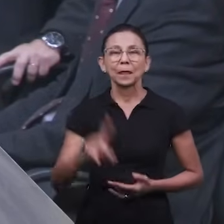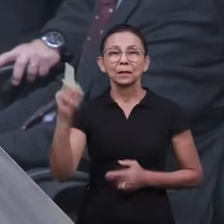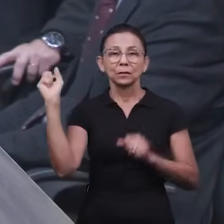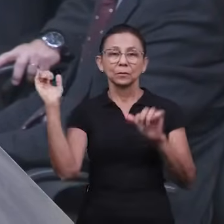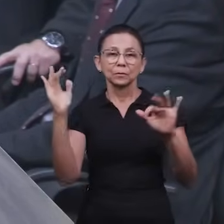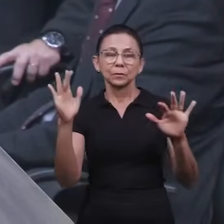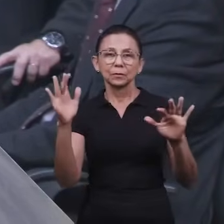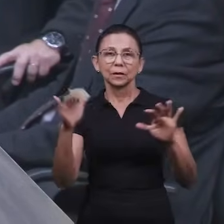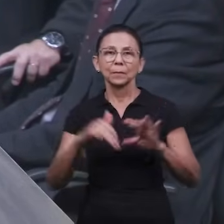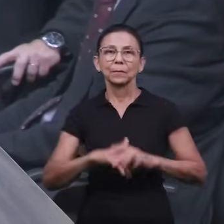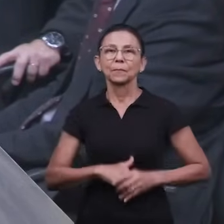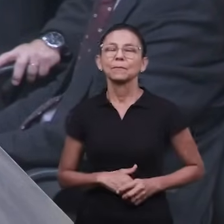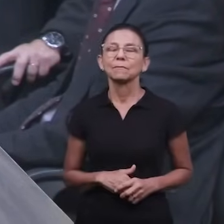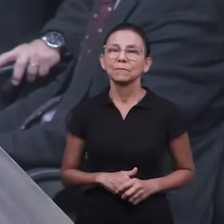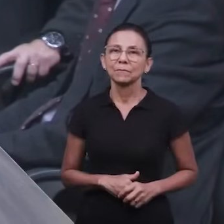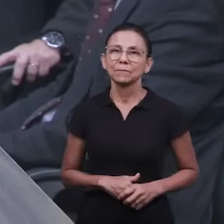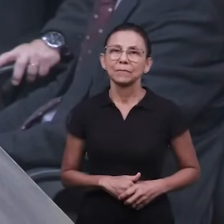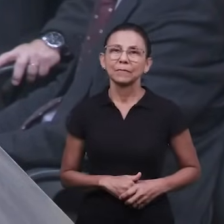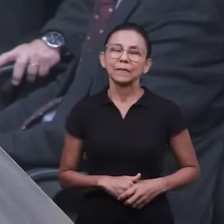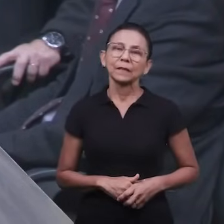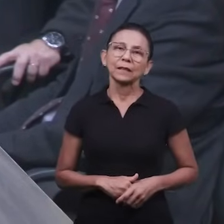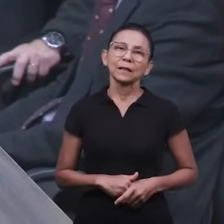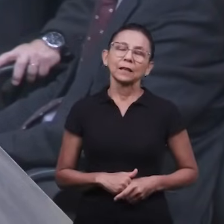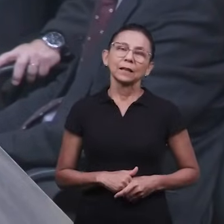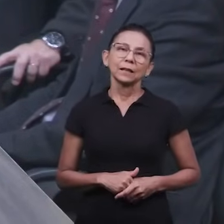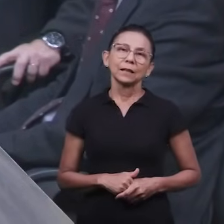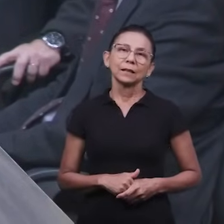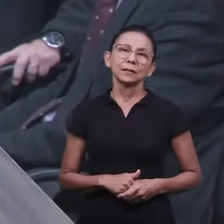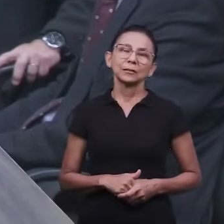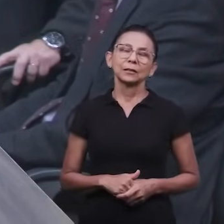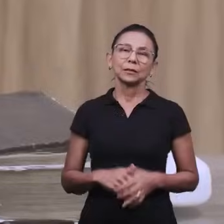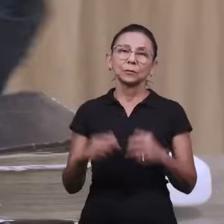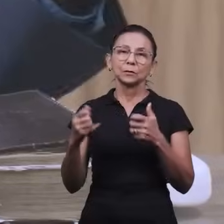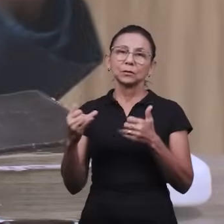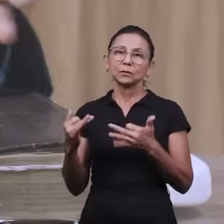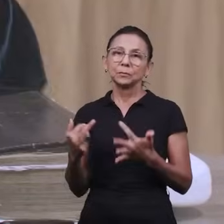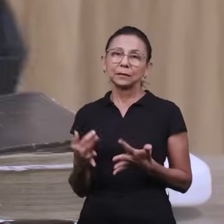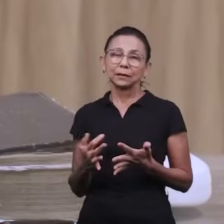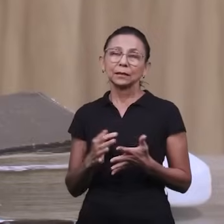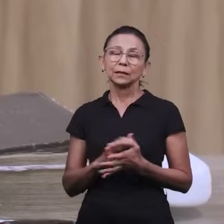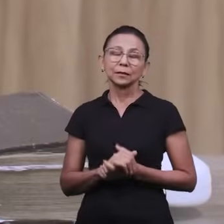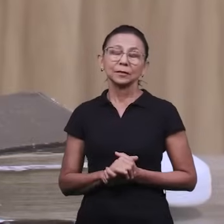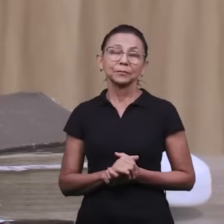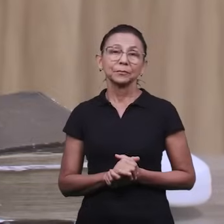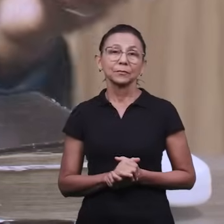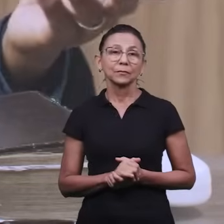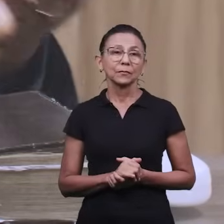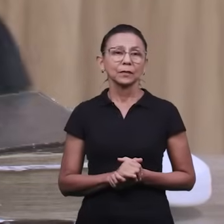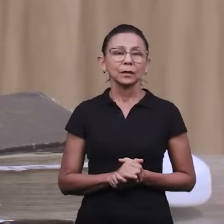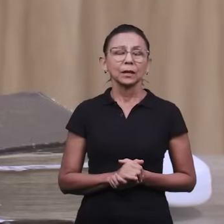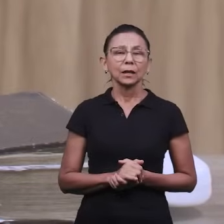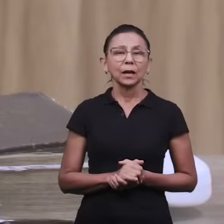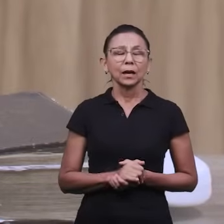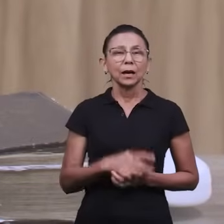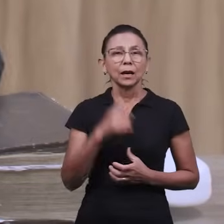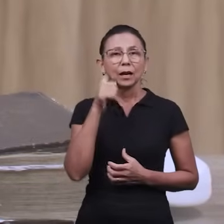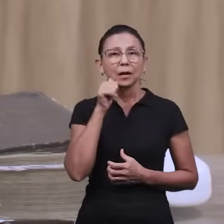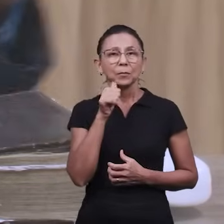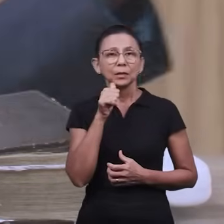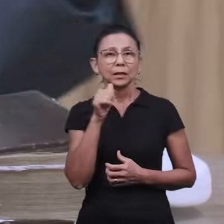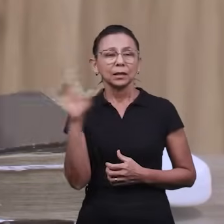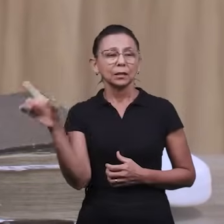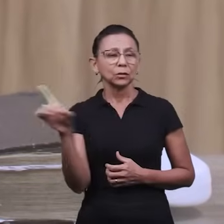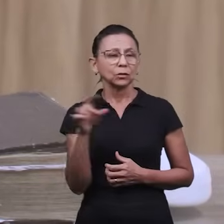oração. Se a gente fosse olhar, mas aconteceu isso, porque tá... Não, na hora ela falou com ele falou, estou falando pastor, vai orar. Vamos